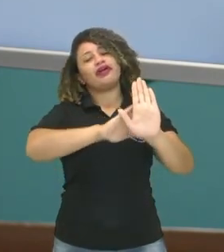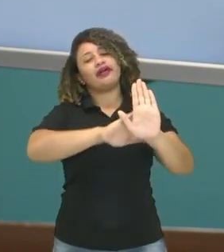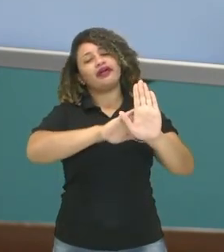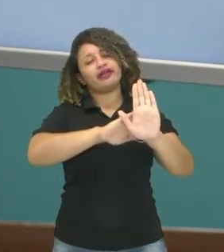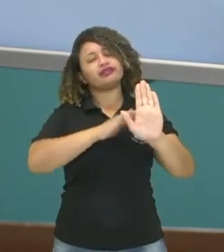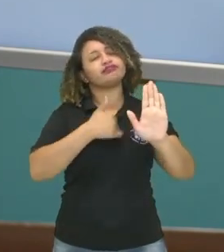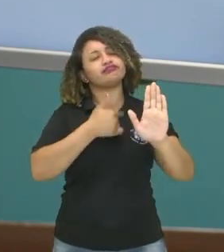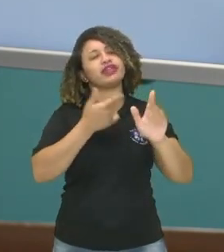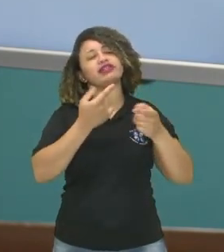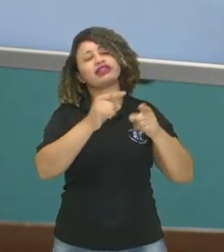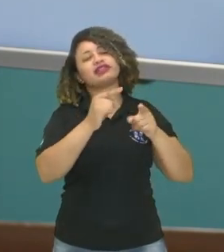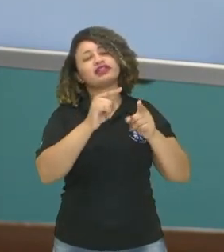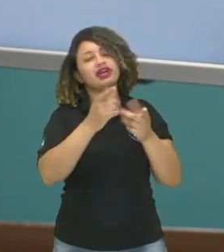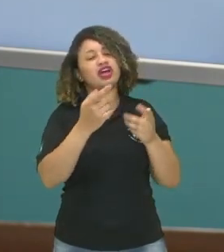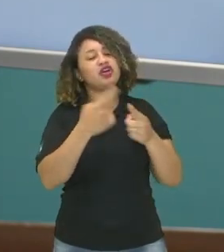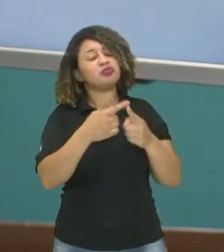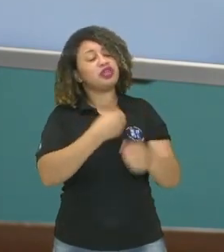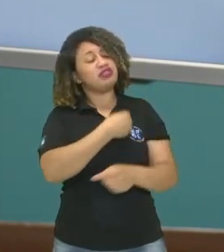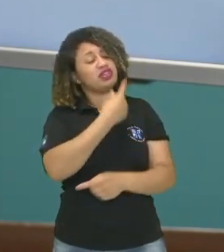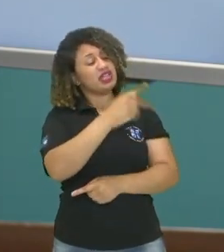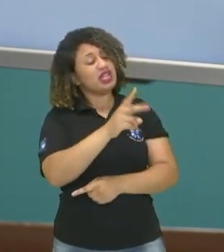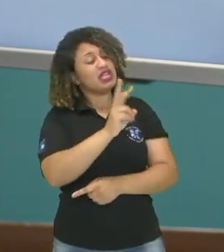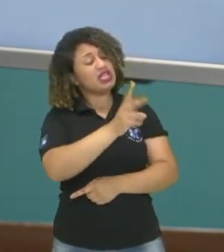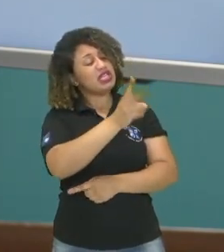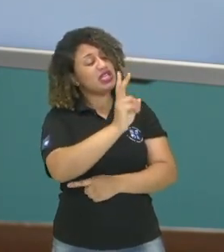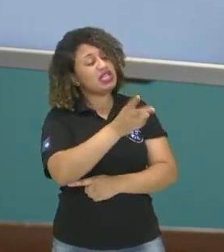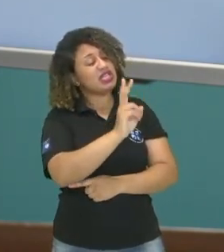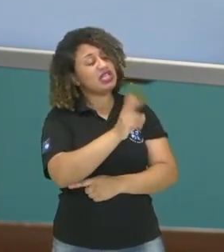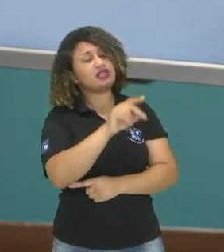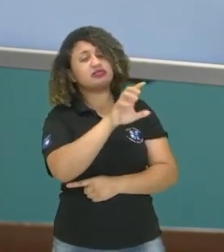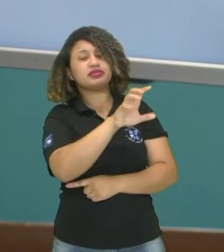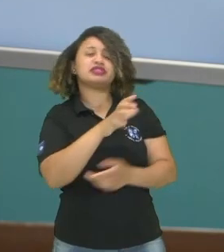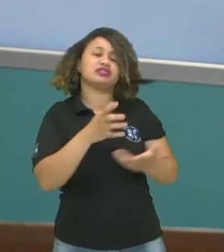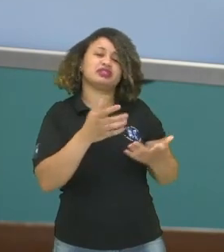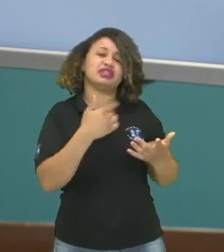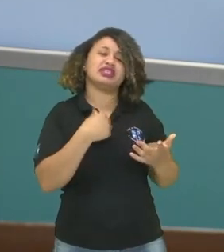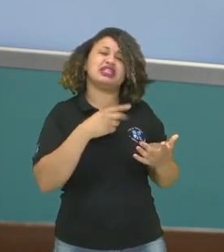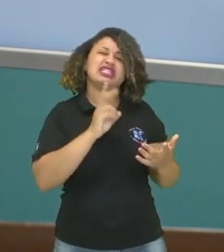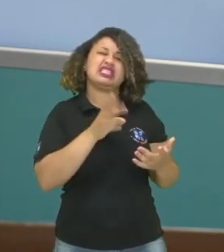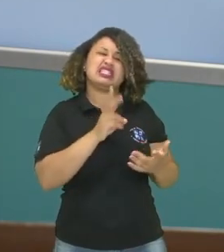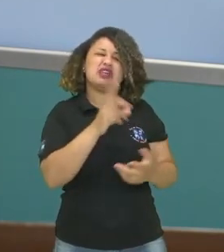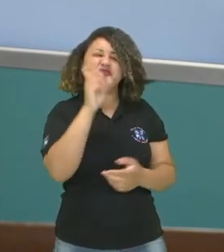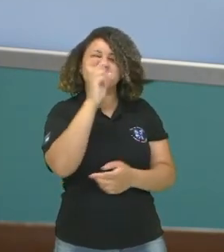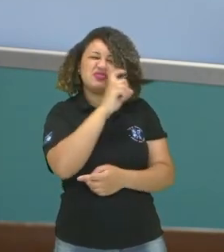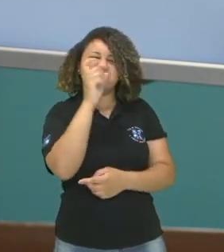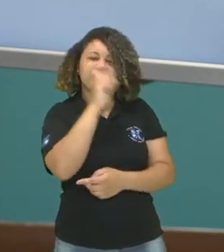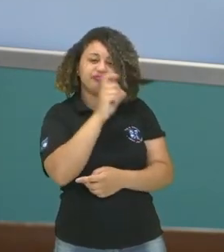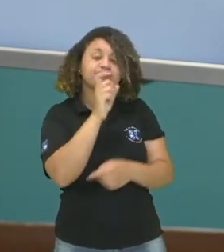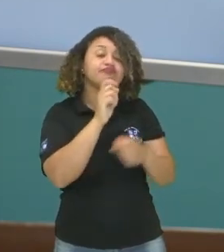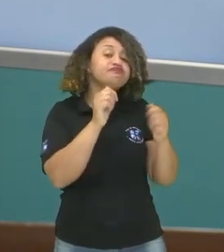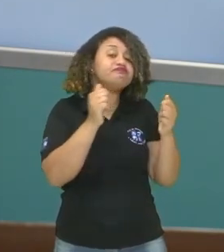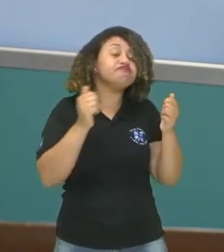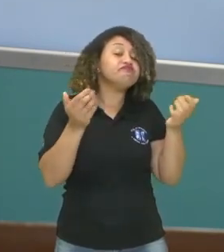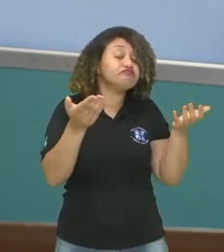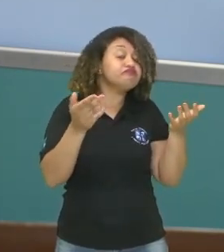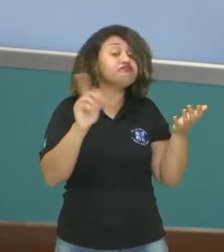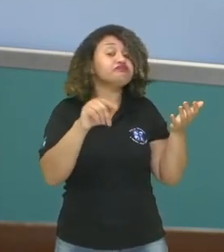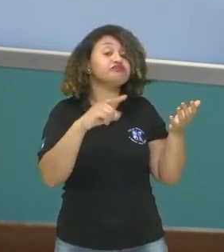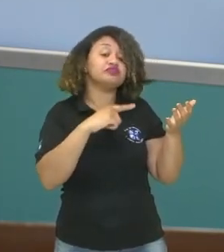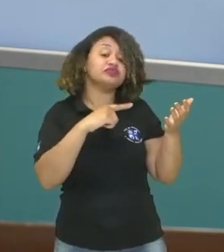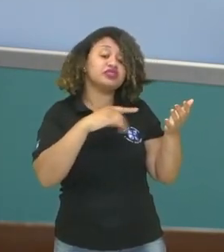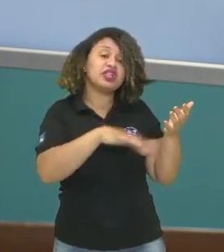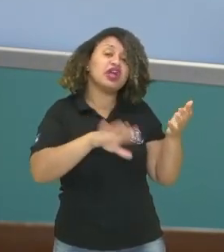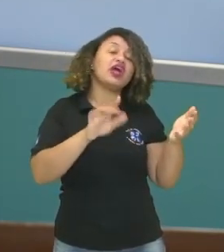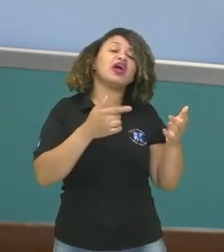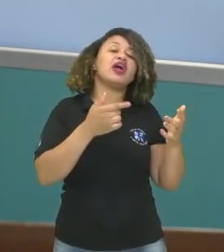o personagem, que a vida dele sempre vive dessa forma, sempre é uma mentira. Então há um fato irônico